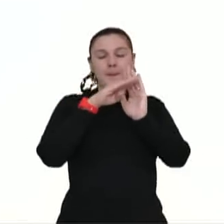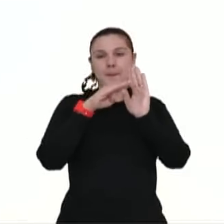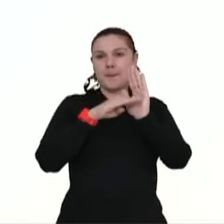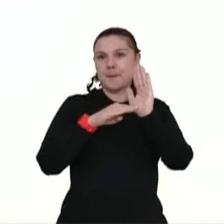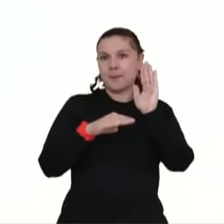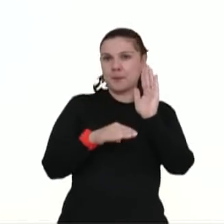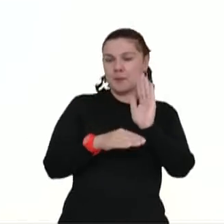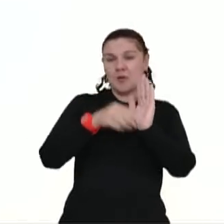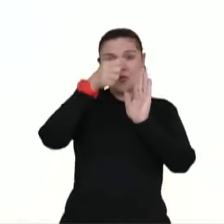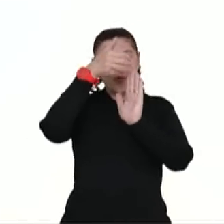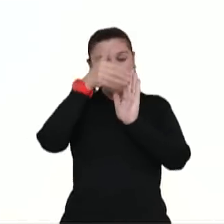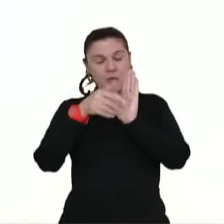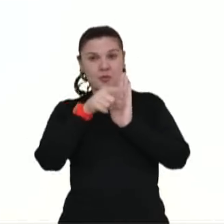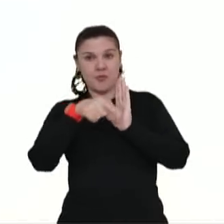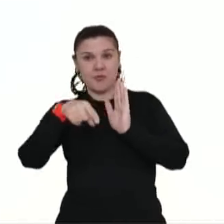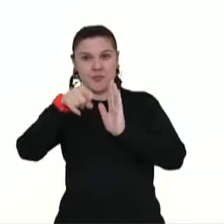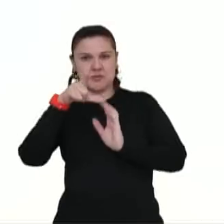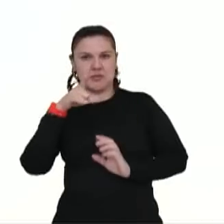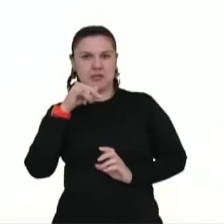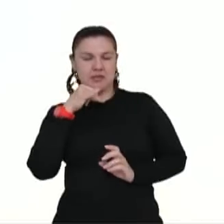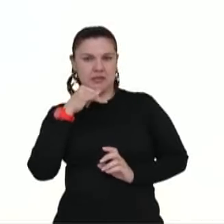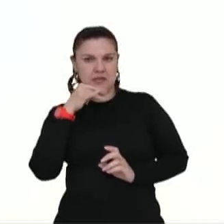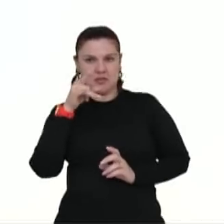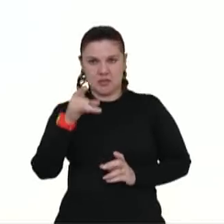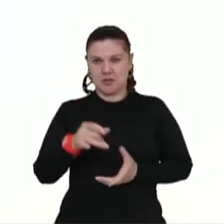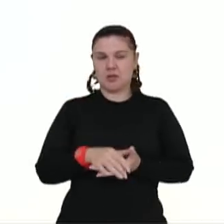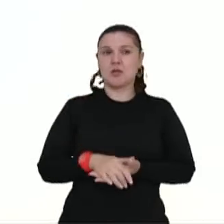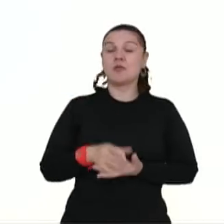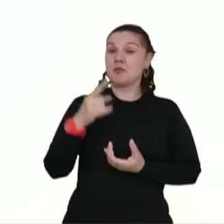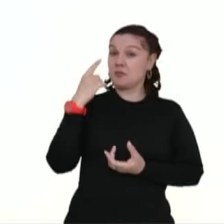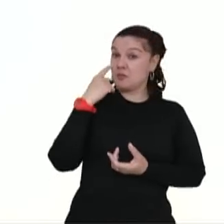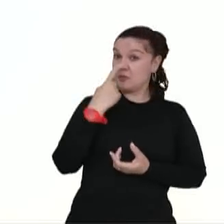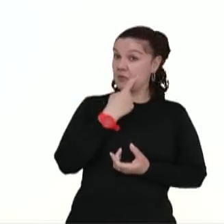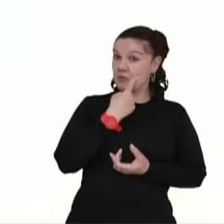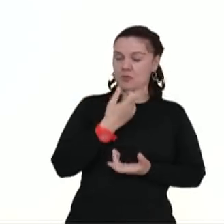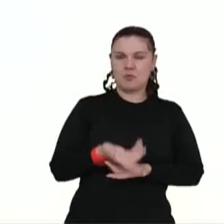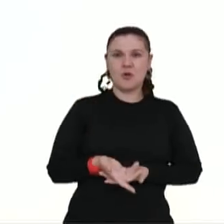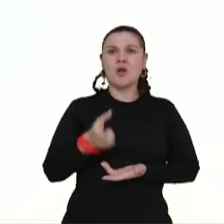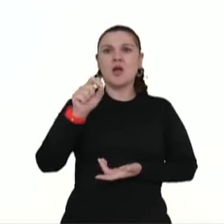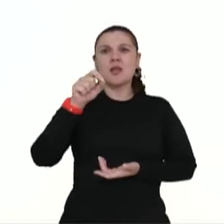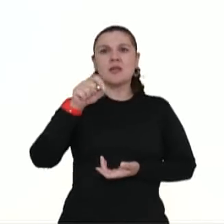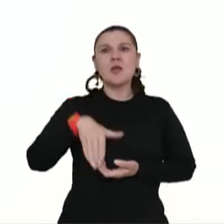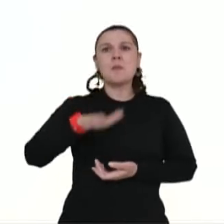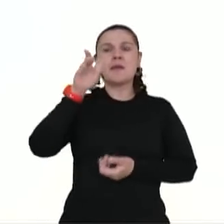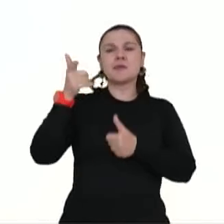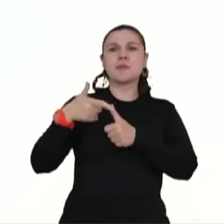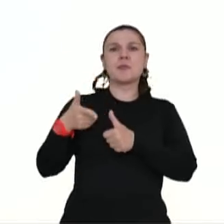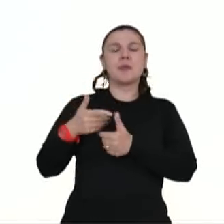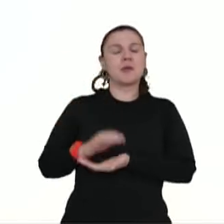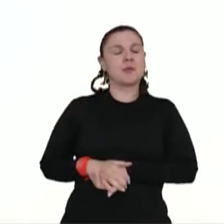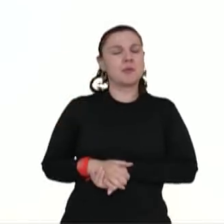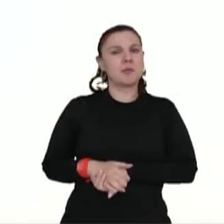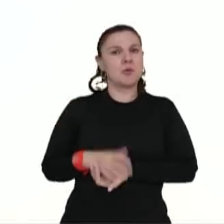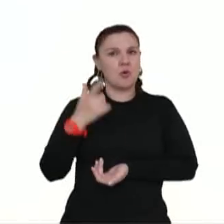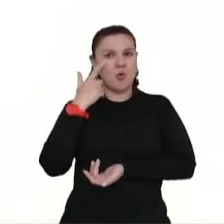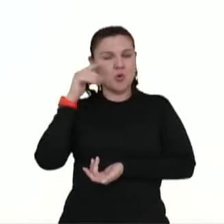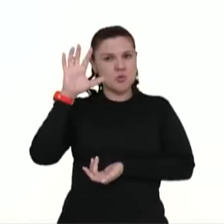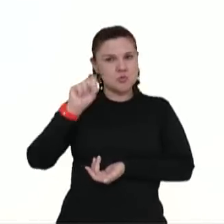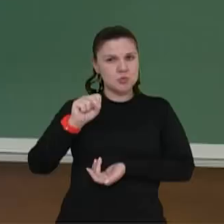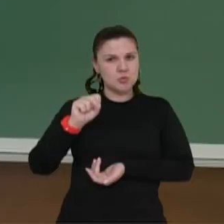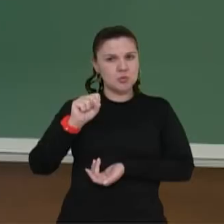entre os dados que você possui. Vamos pegar de novo o exemplo da cor dos olhos? Quem que eu devo colocar primeiro? Olhos